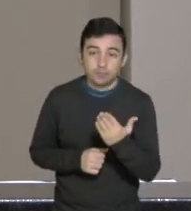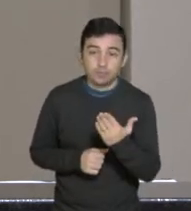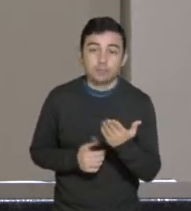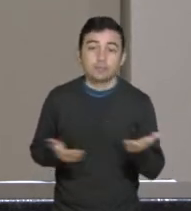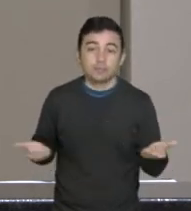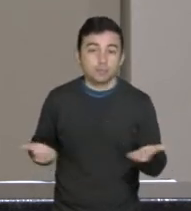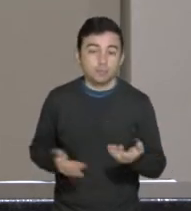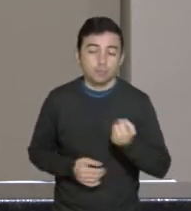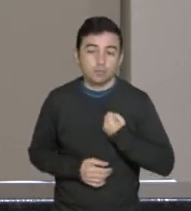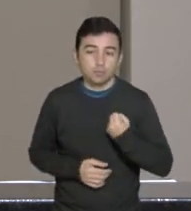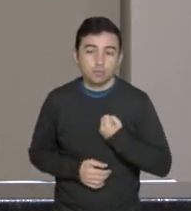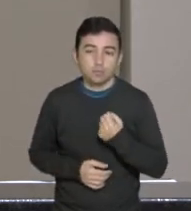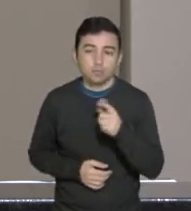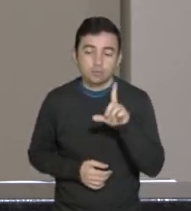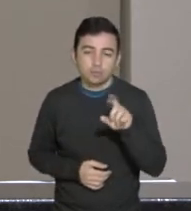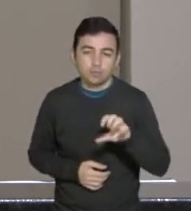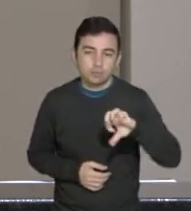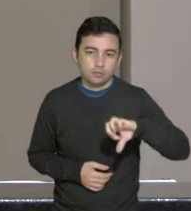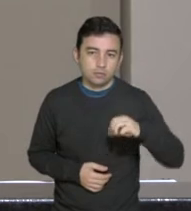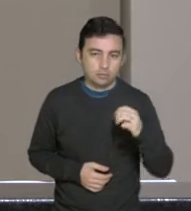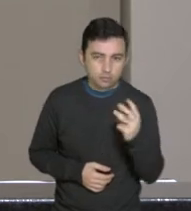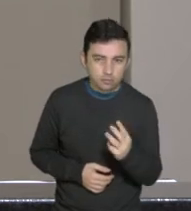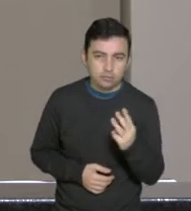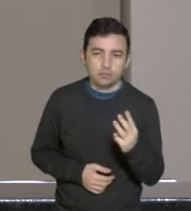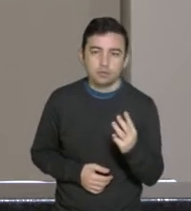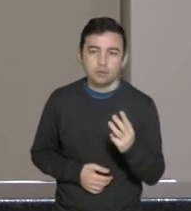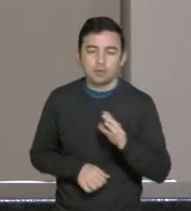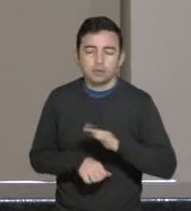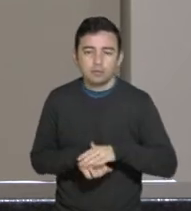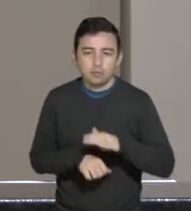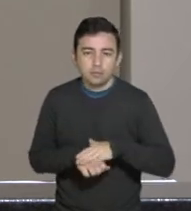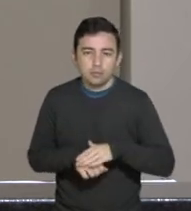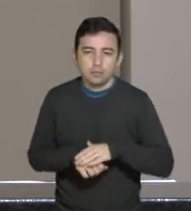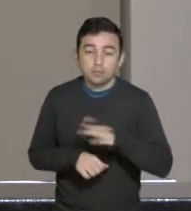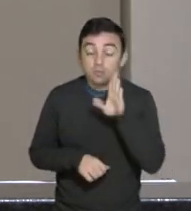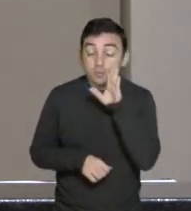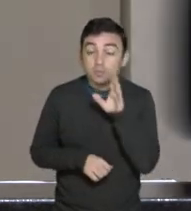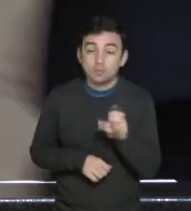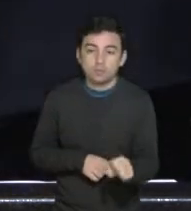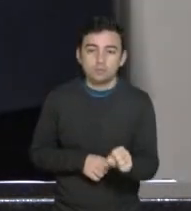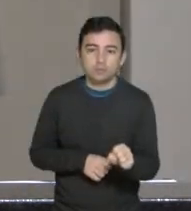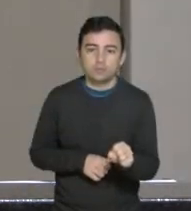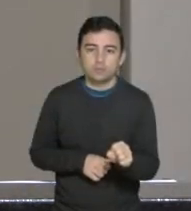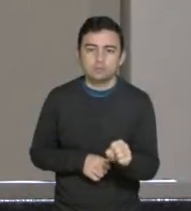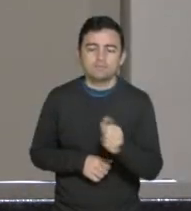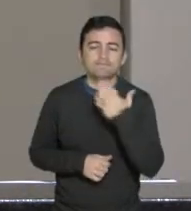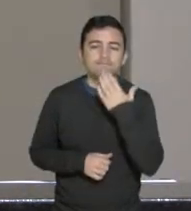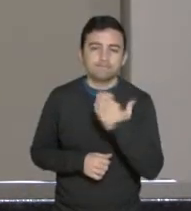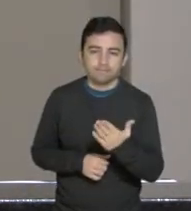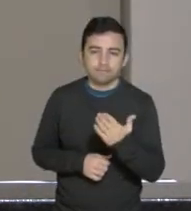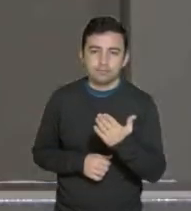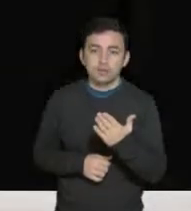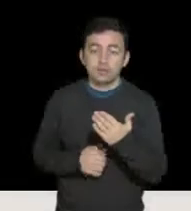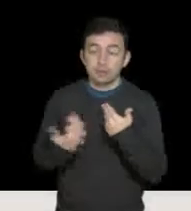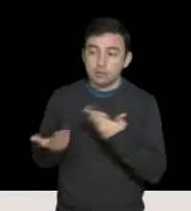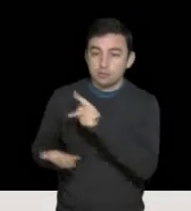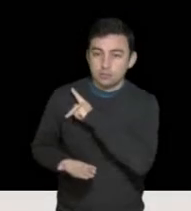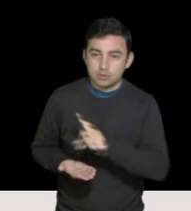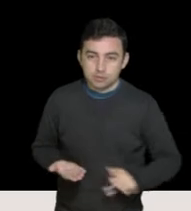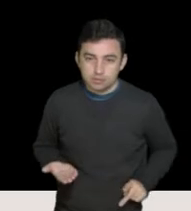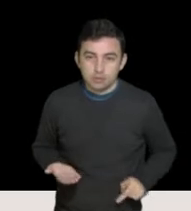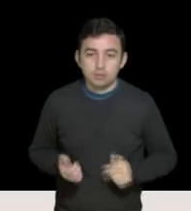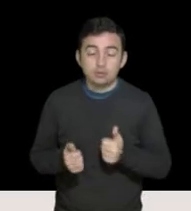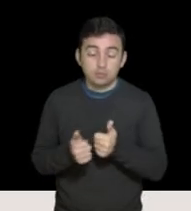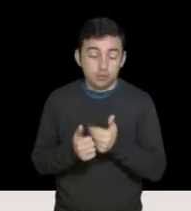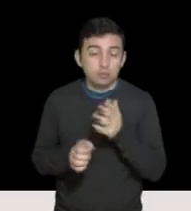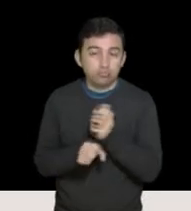Requerimento 1093, autor, deputado Bruno Souza, solicitando ao presidente do Tribunal de